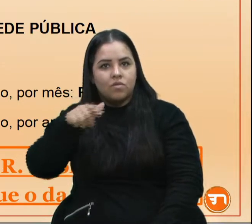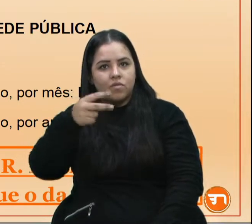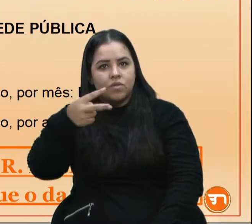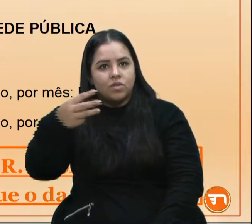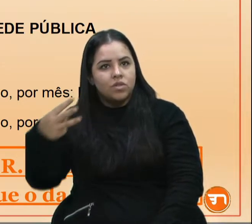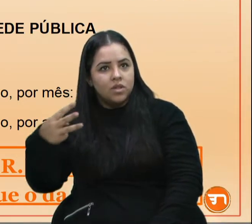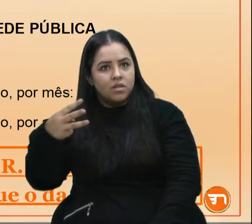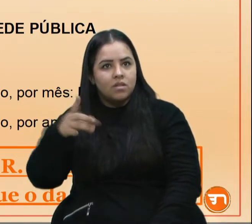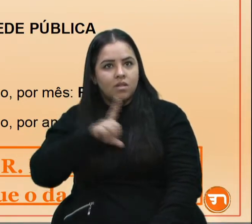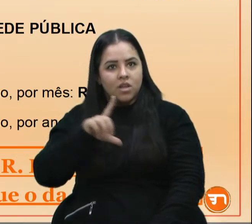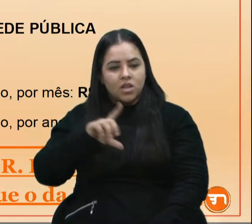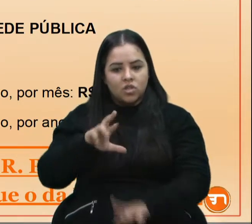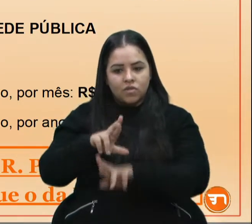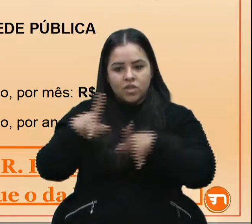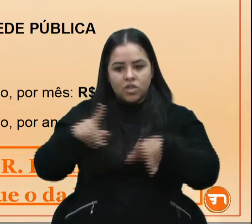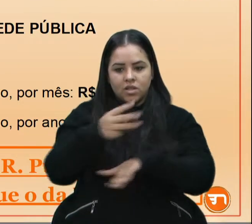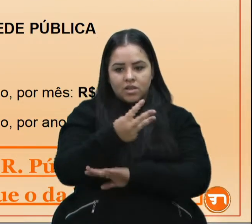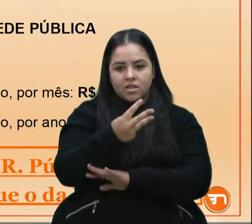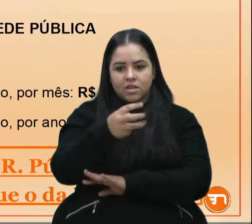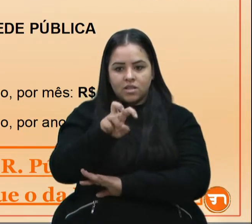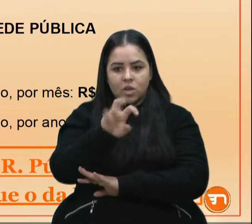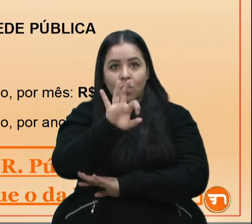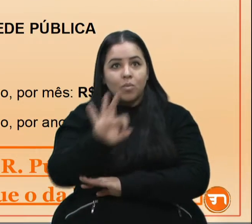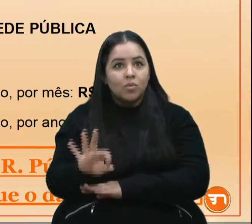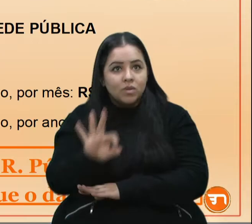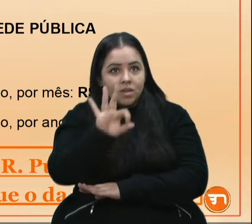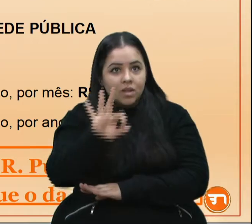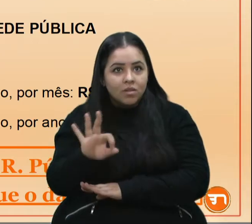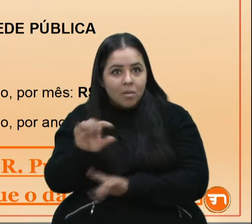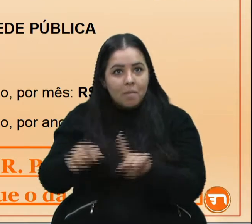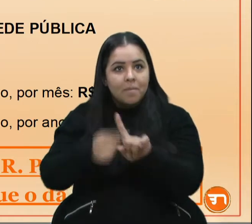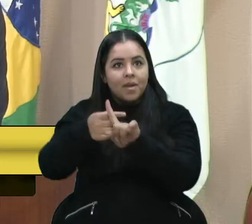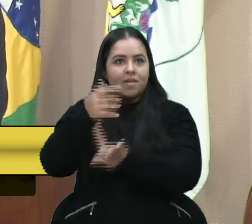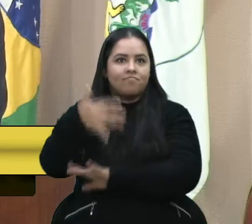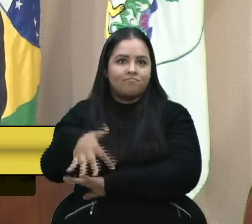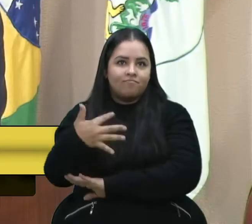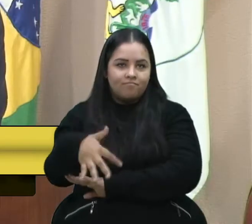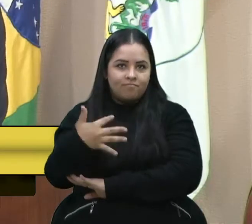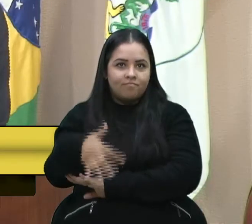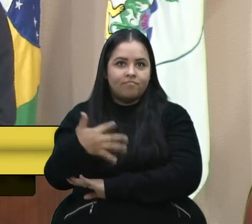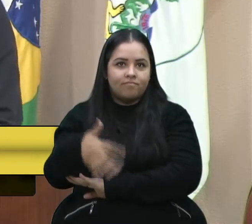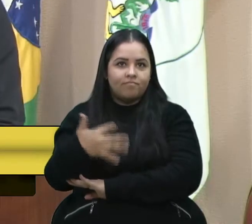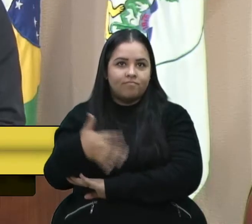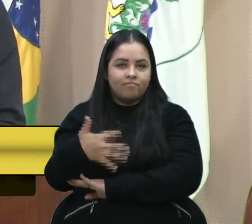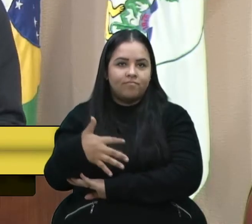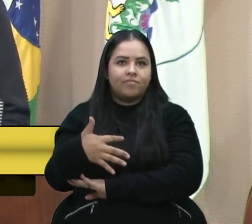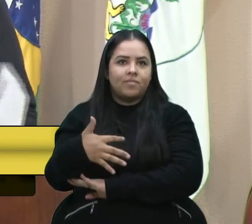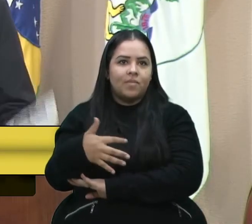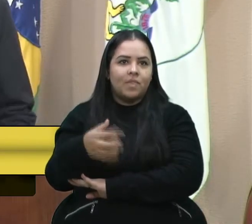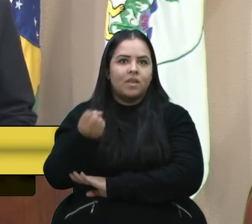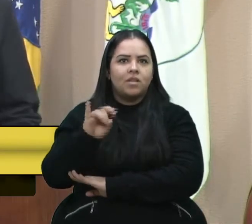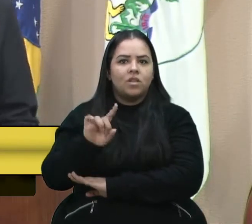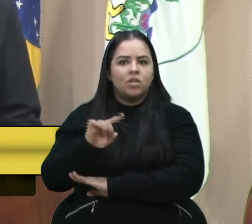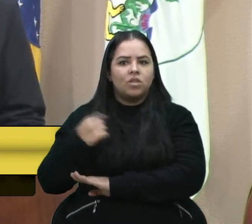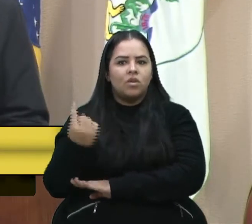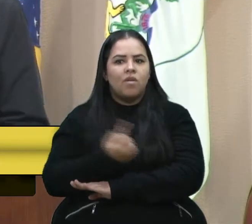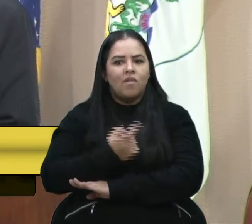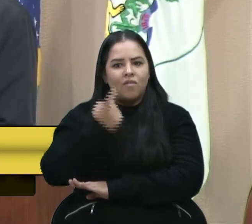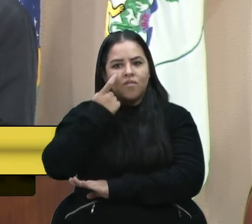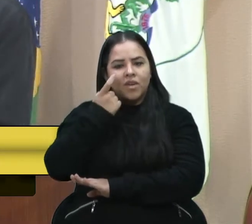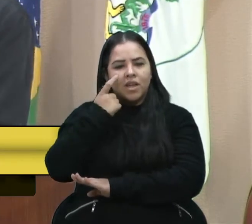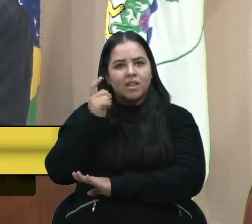assustadores 35% no custo. Né? No custo. Quando a gente tem essa realidade para o